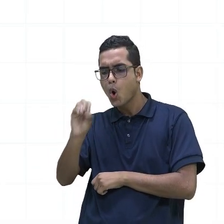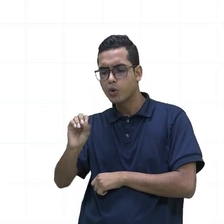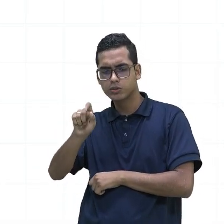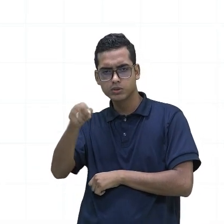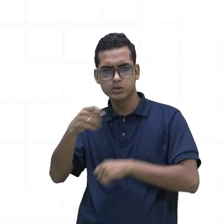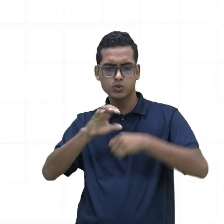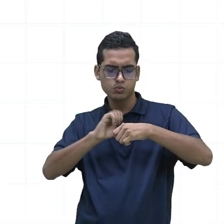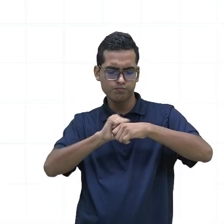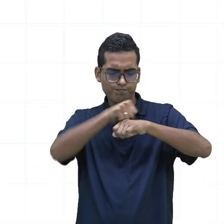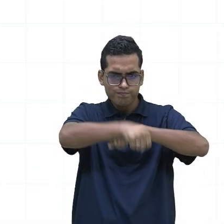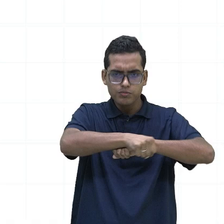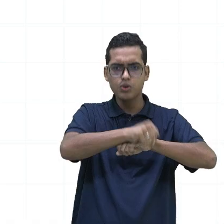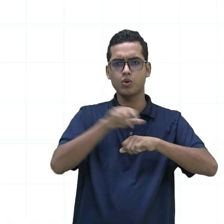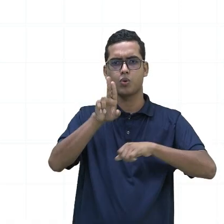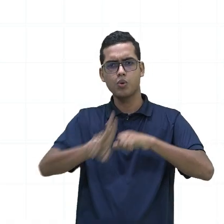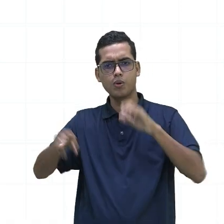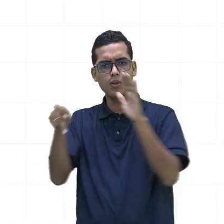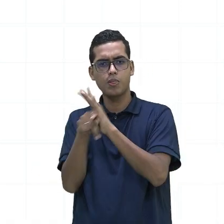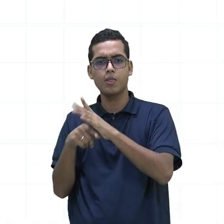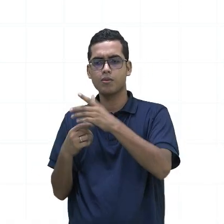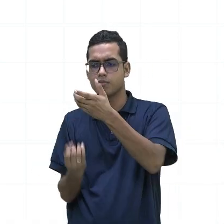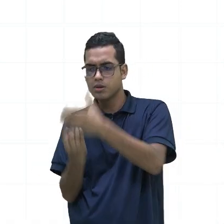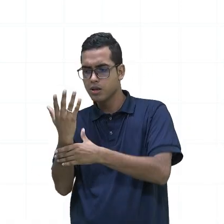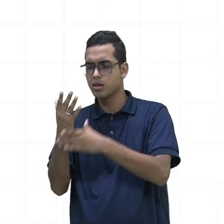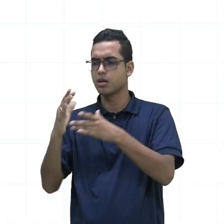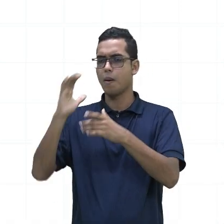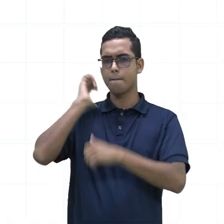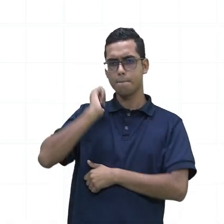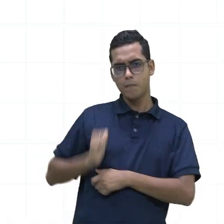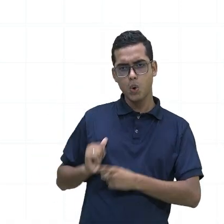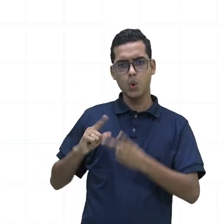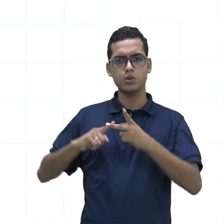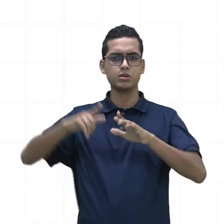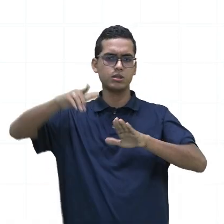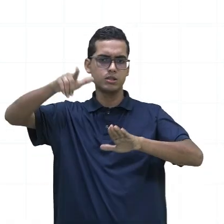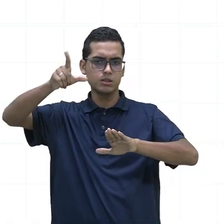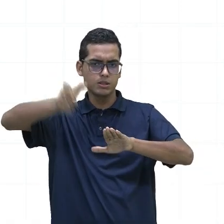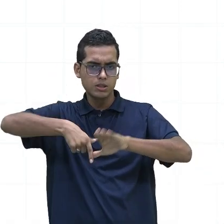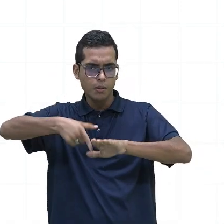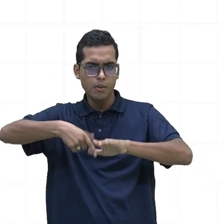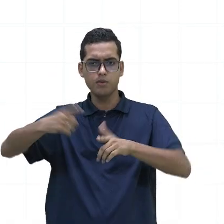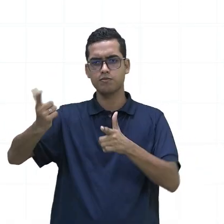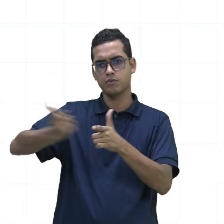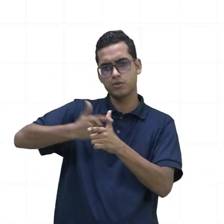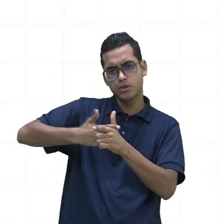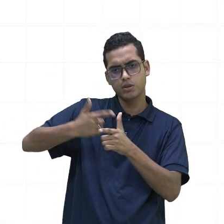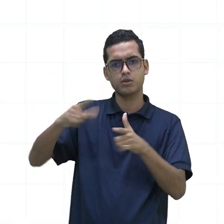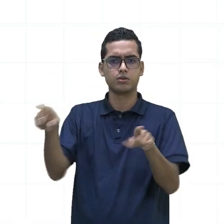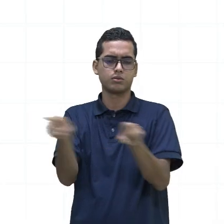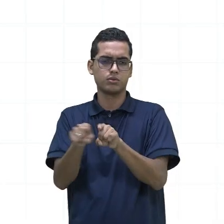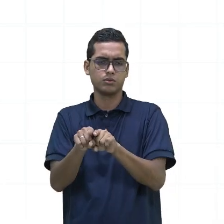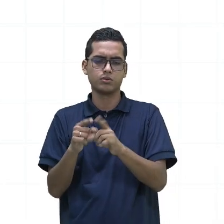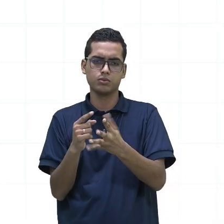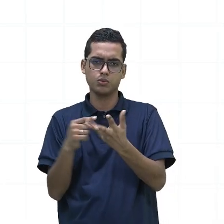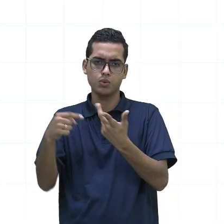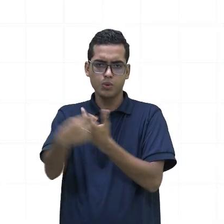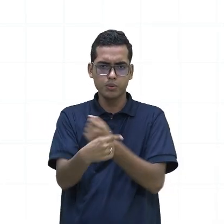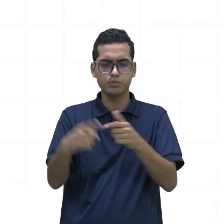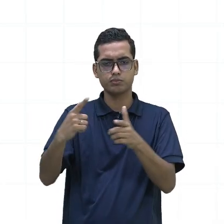bolsas, de calçados, enfim, vários outros produtos, né, a partir